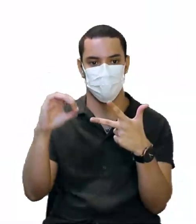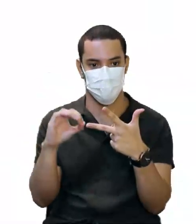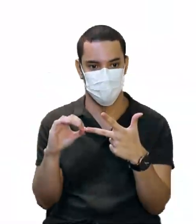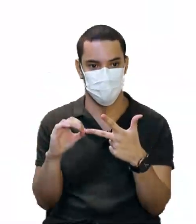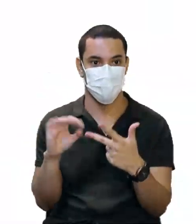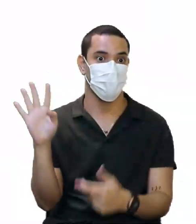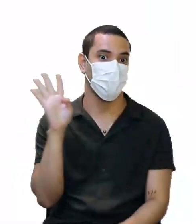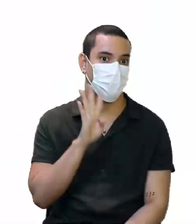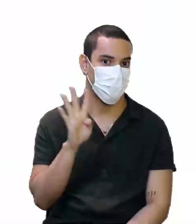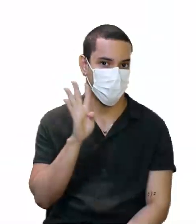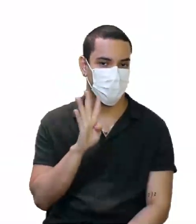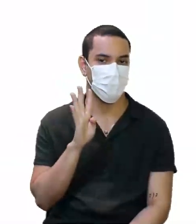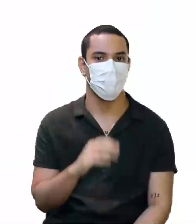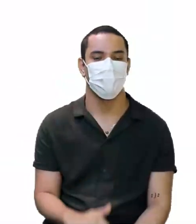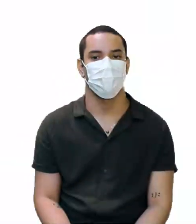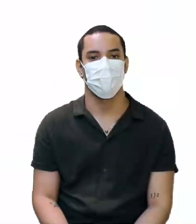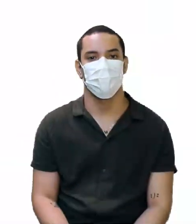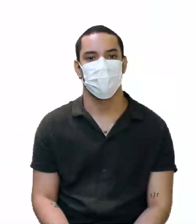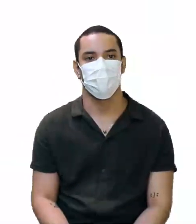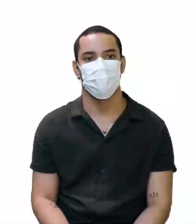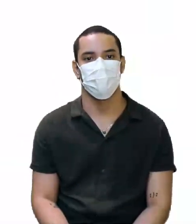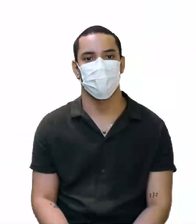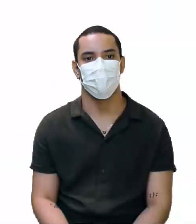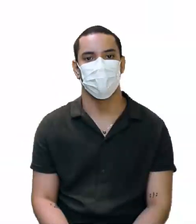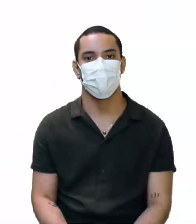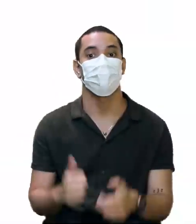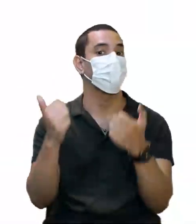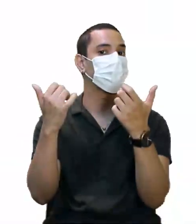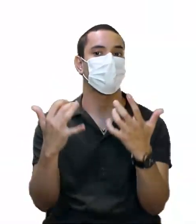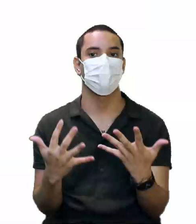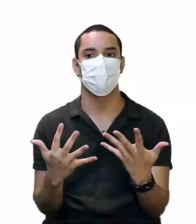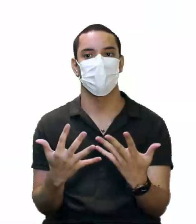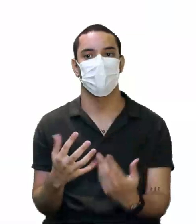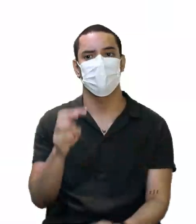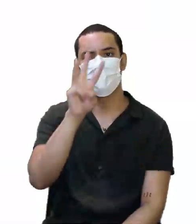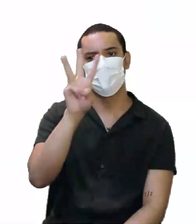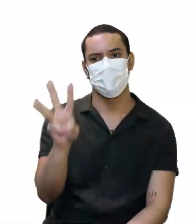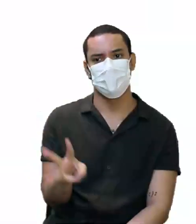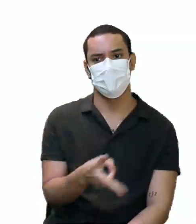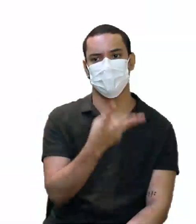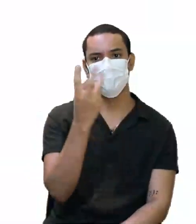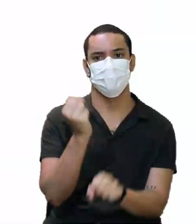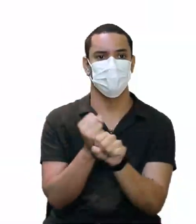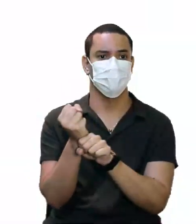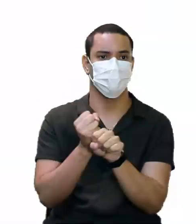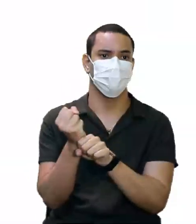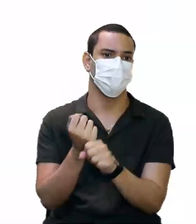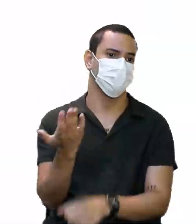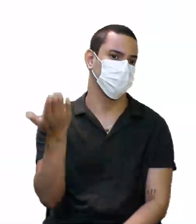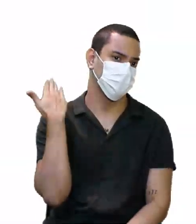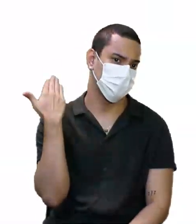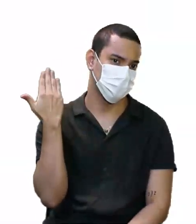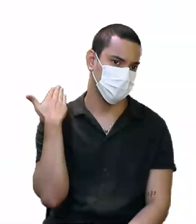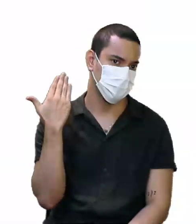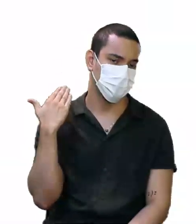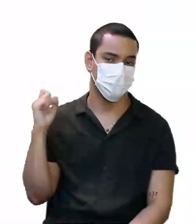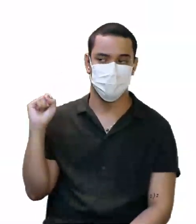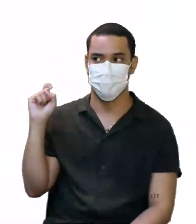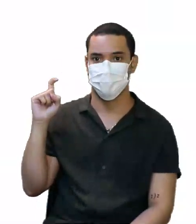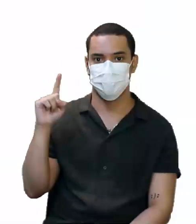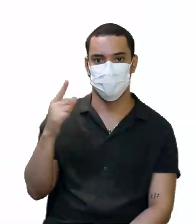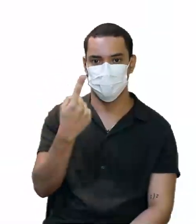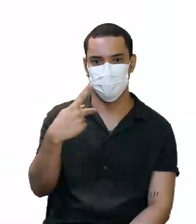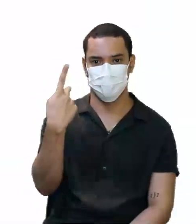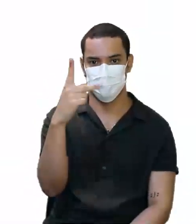bem legal para você. Questão de número 4. Diz assim: há 3 milhões de anos, os ancestrais